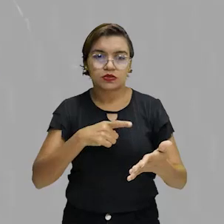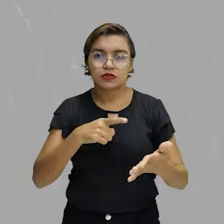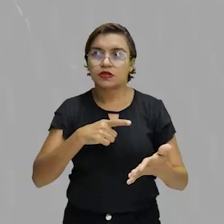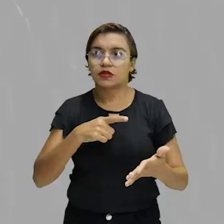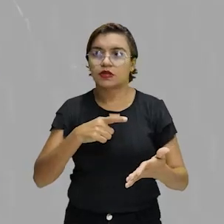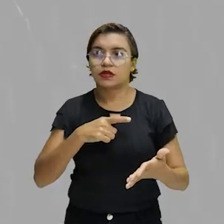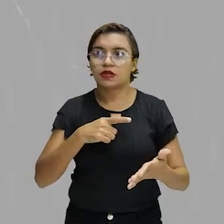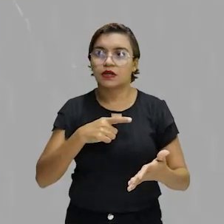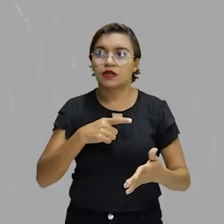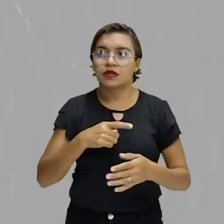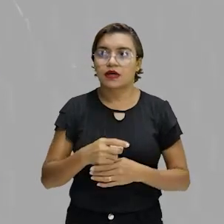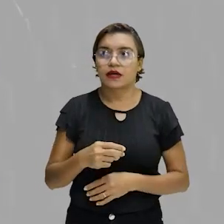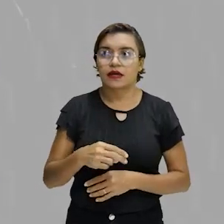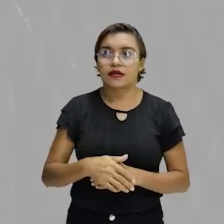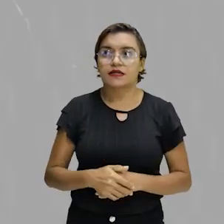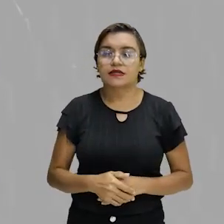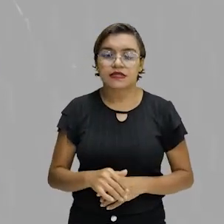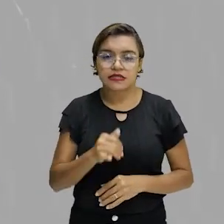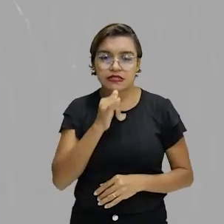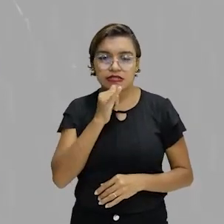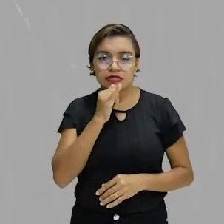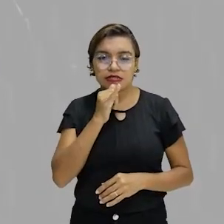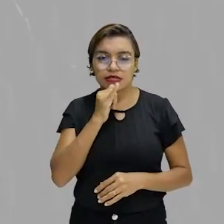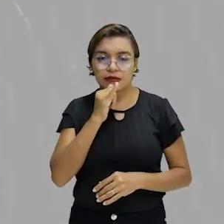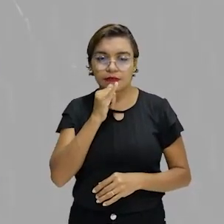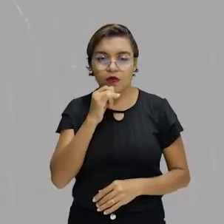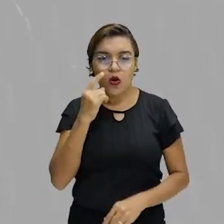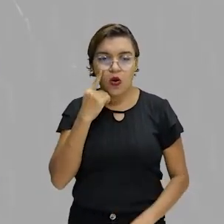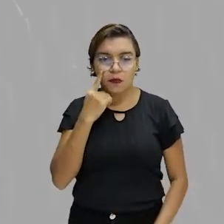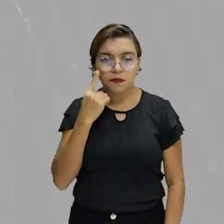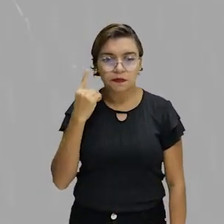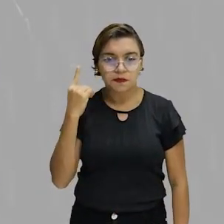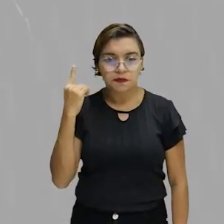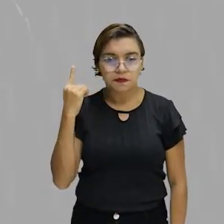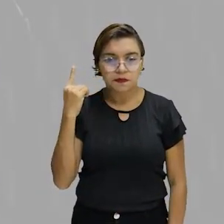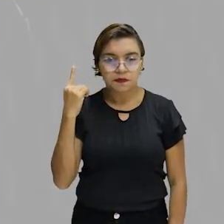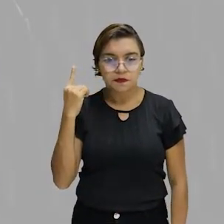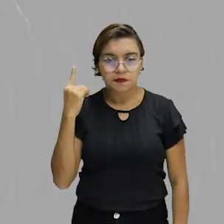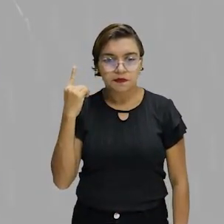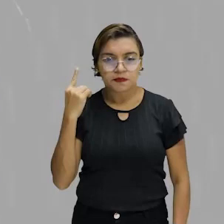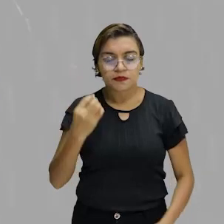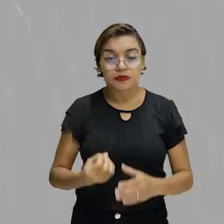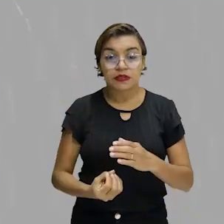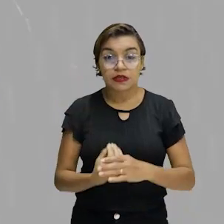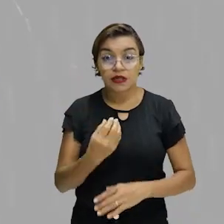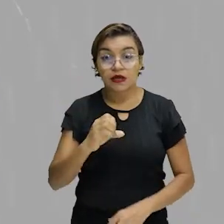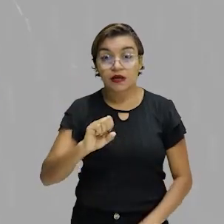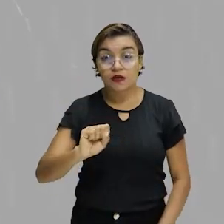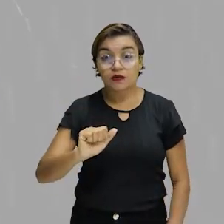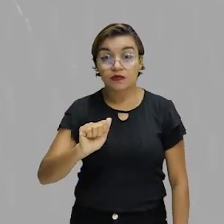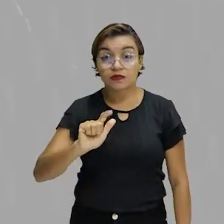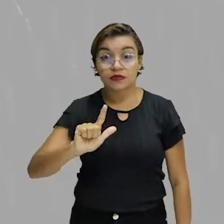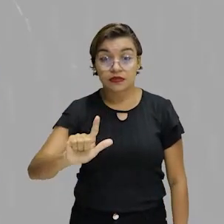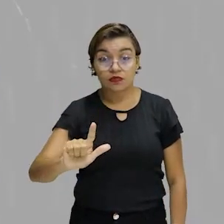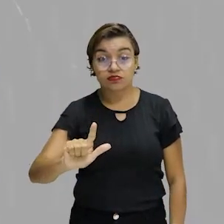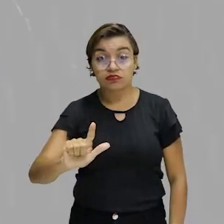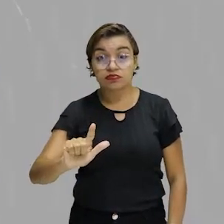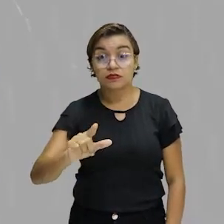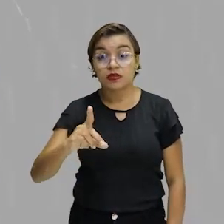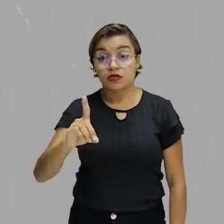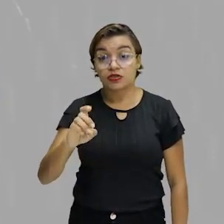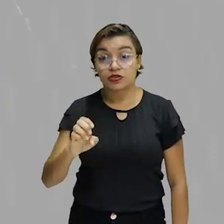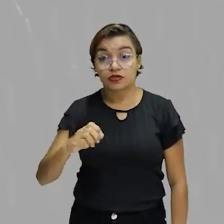agno3 ele vai reagir com o kbr o brometo de potássio E vai formar um sal de prata ó o